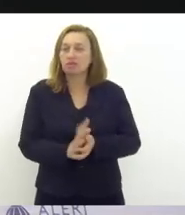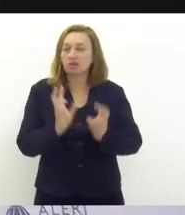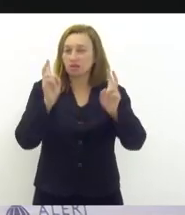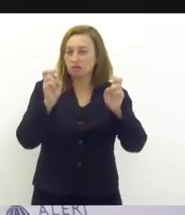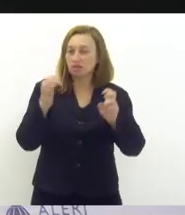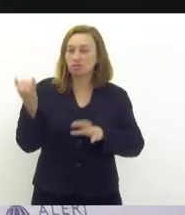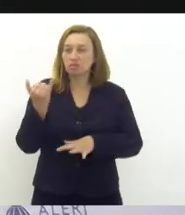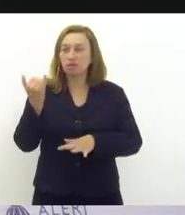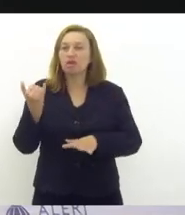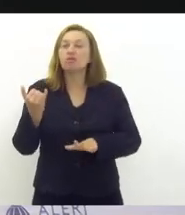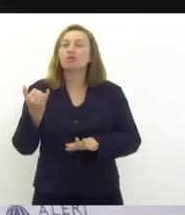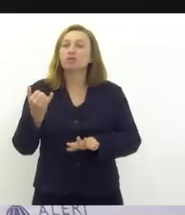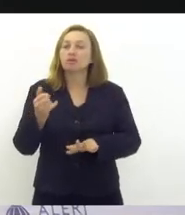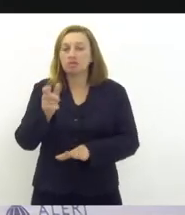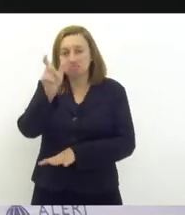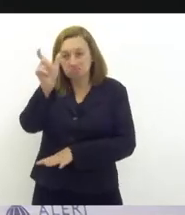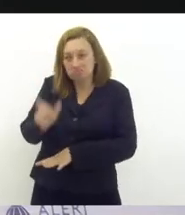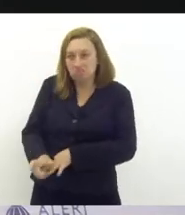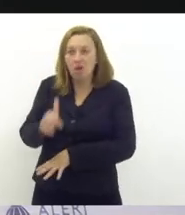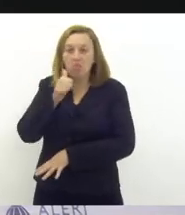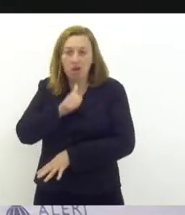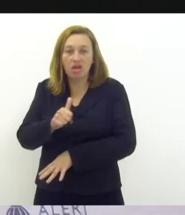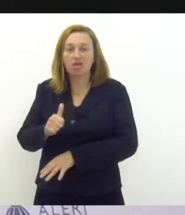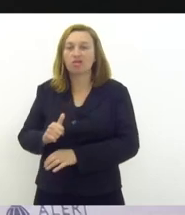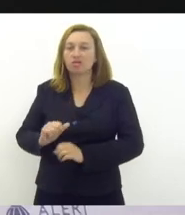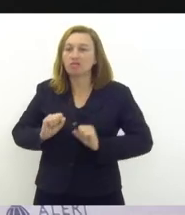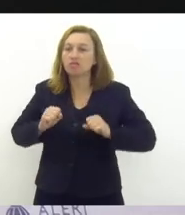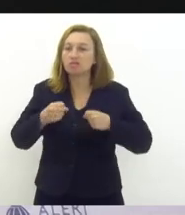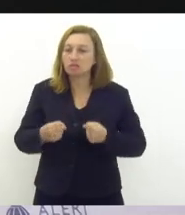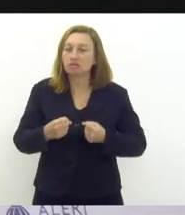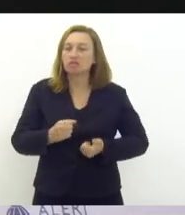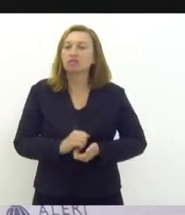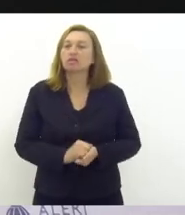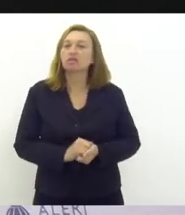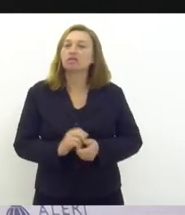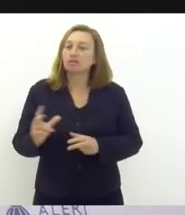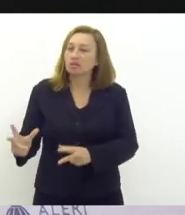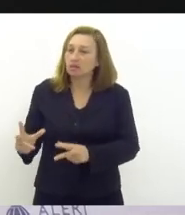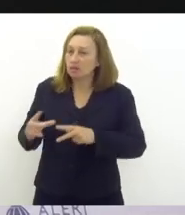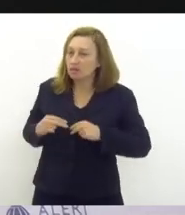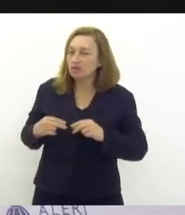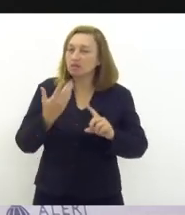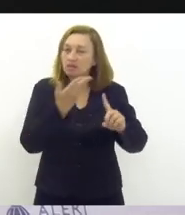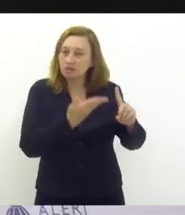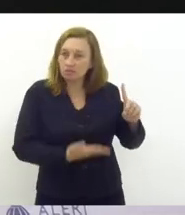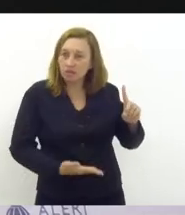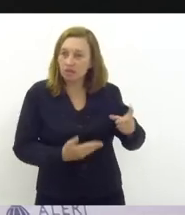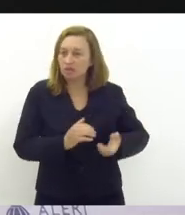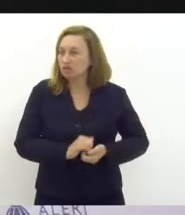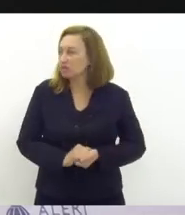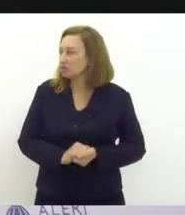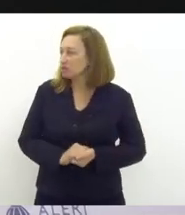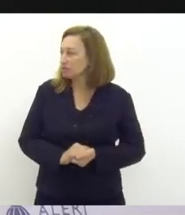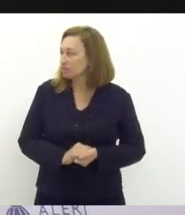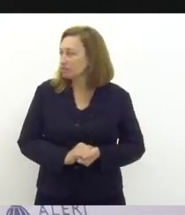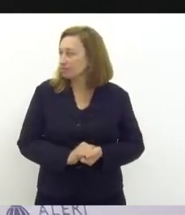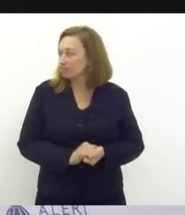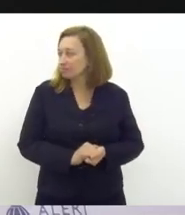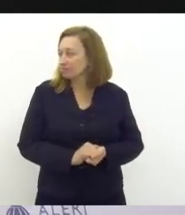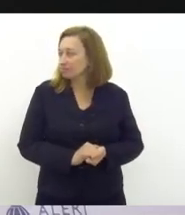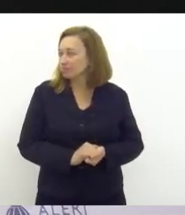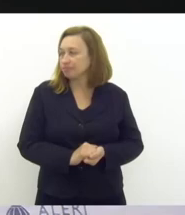importância a mulher de fibra que ela é e merecedora dessa homenagem né